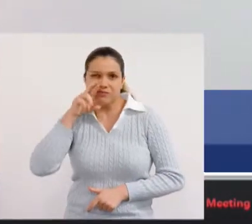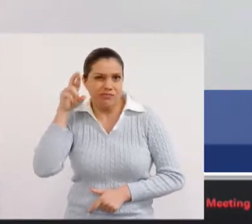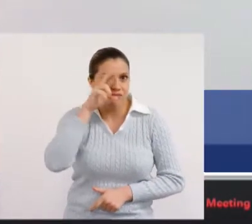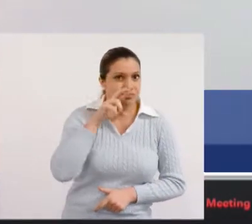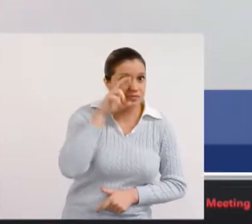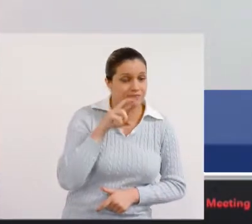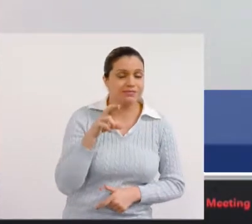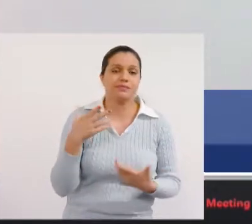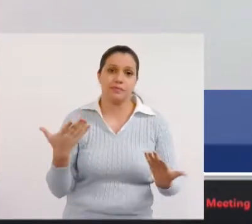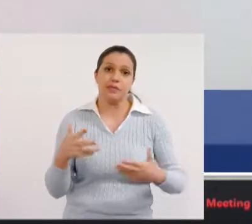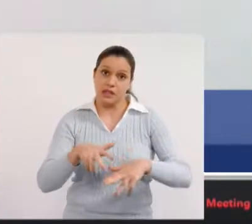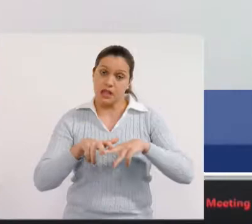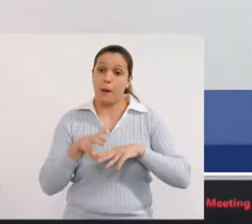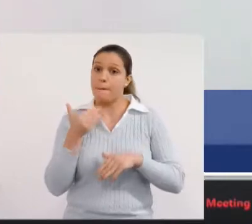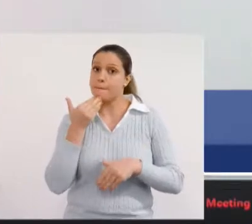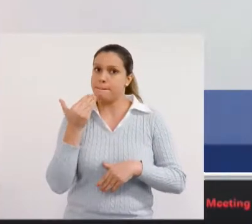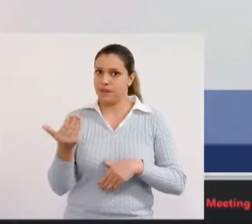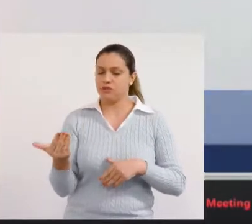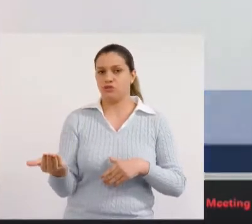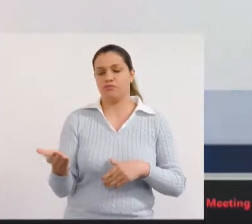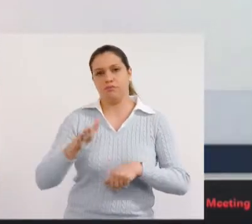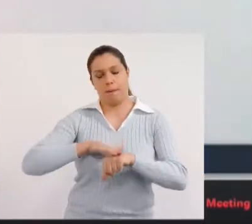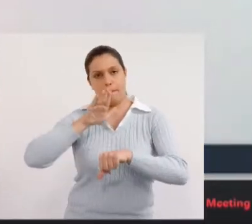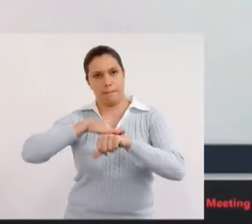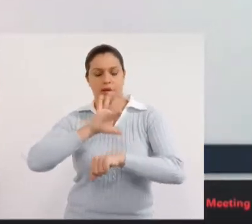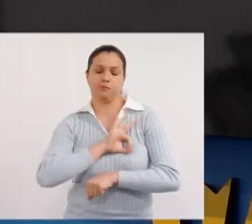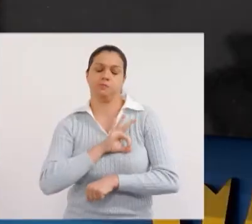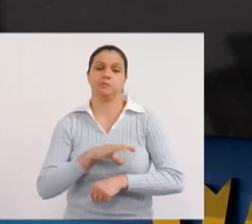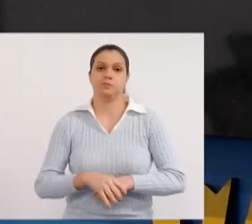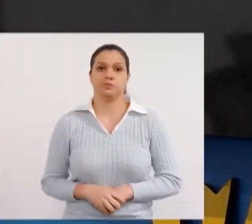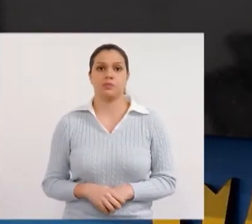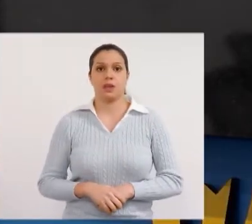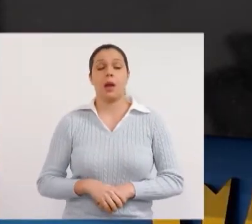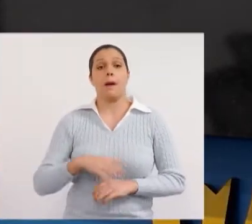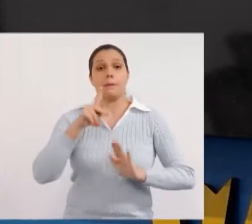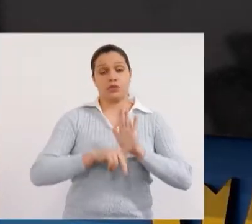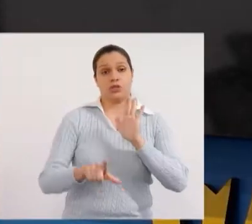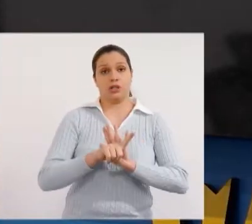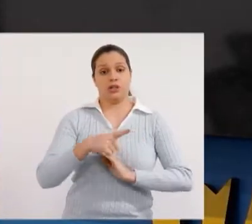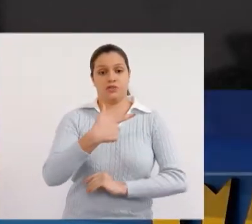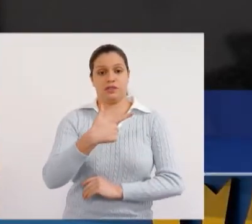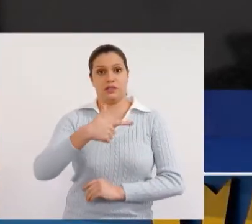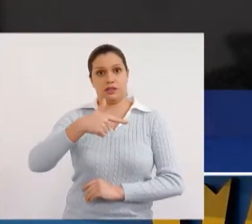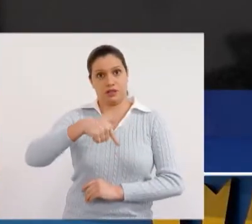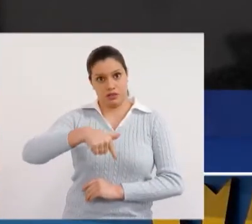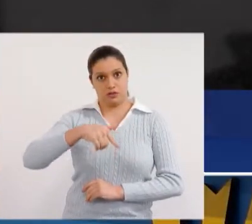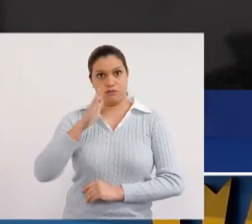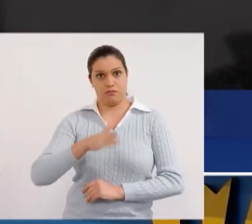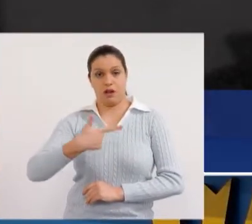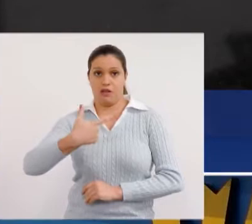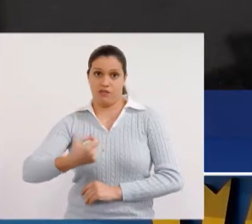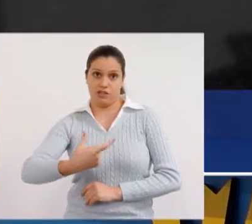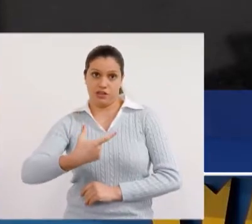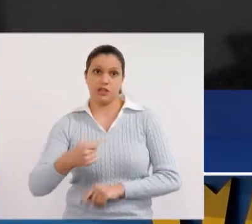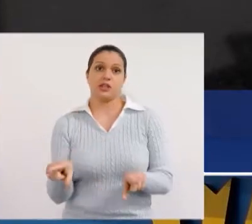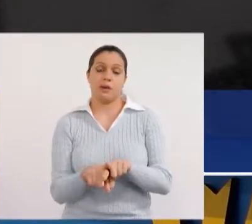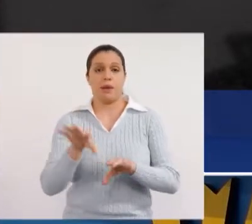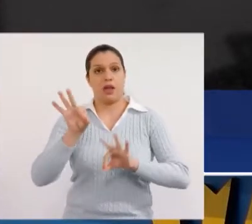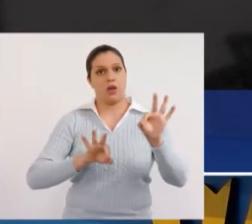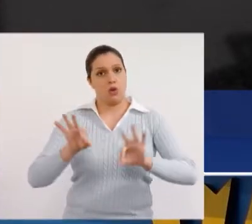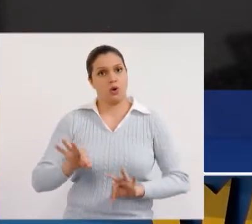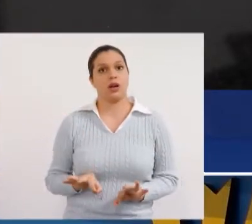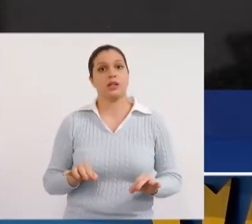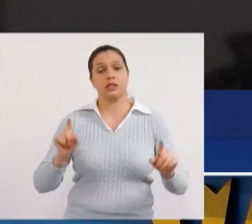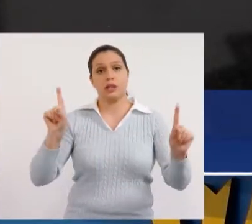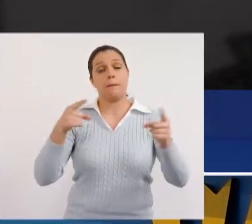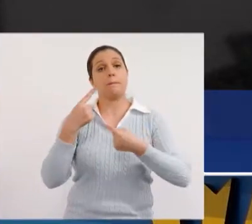fiscalizar 5% da área. Então, nós precisamos que realmente seja convocado. Já o projeto de lei 27/20 organiza o quadro de oficiais